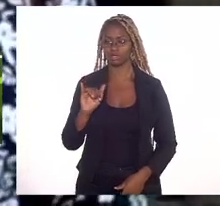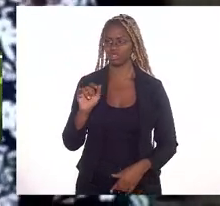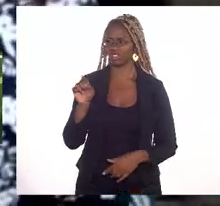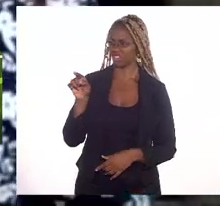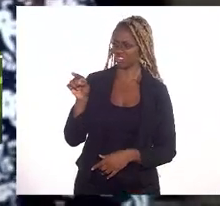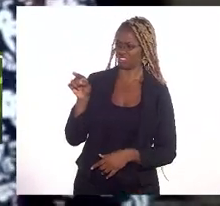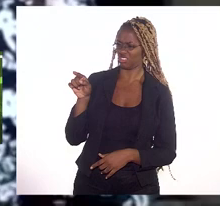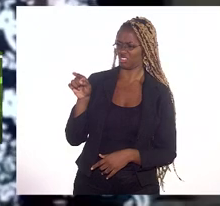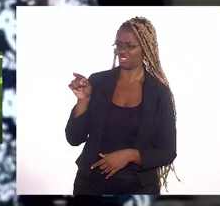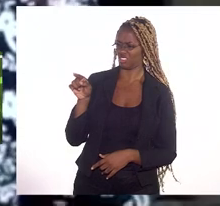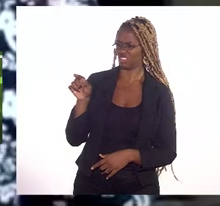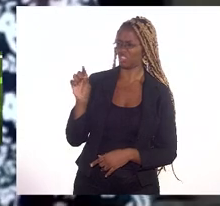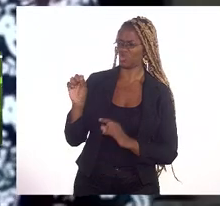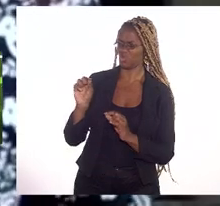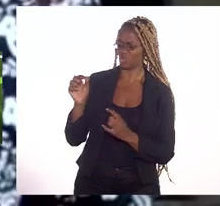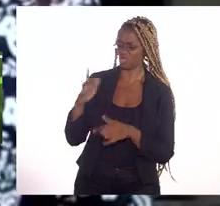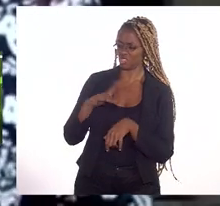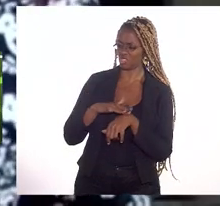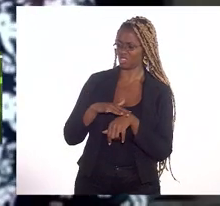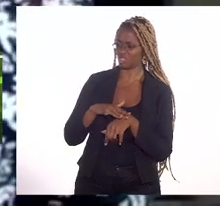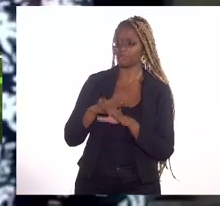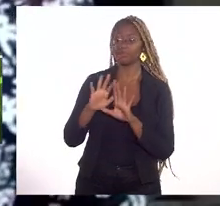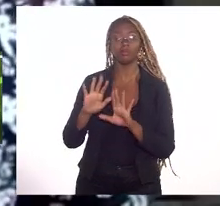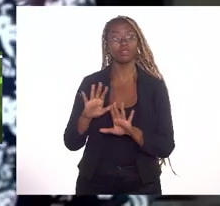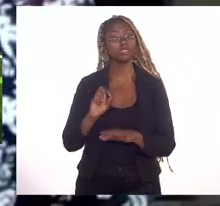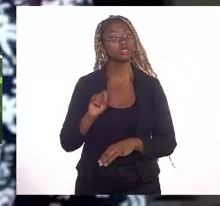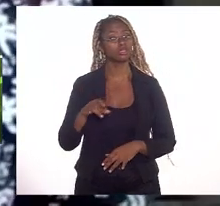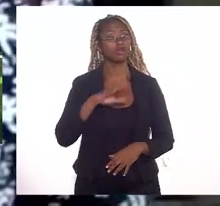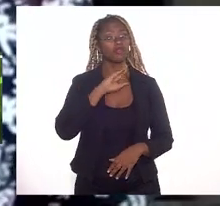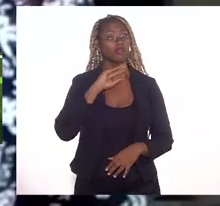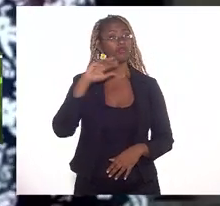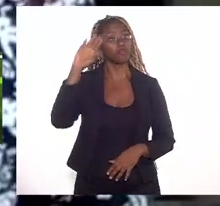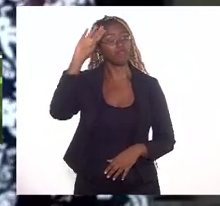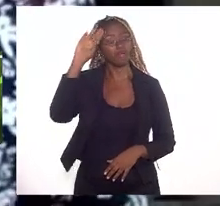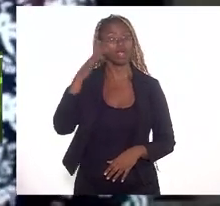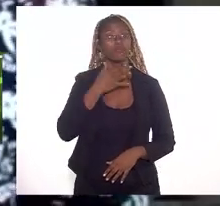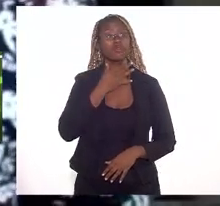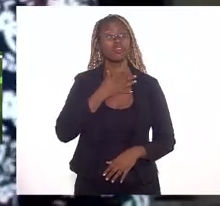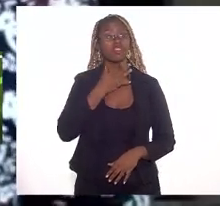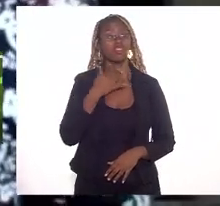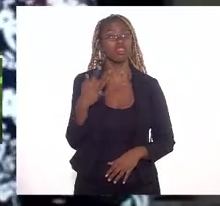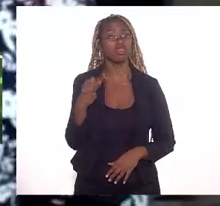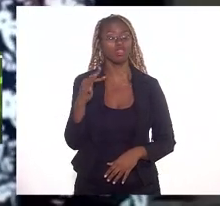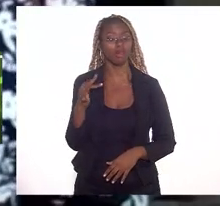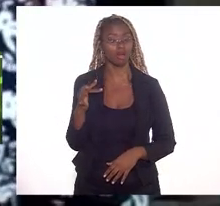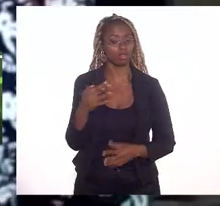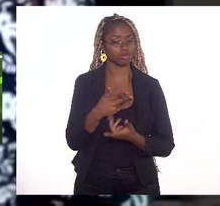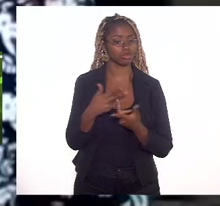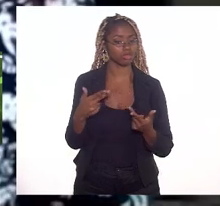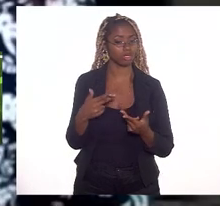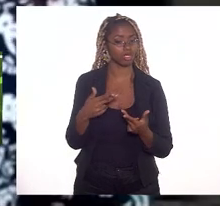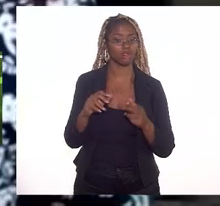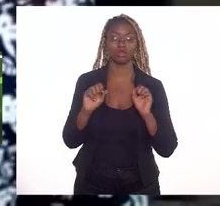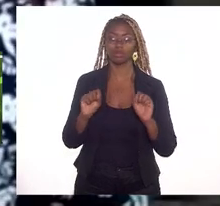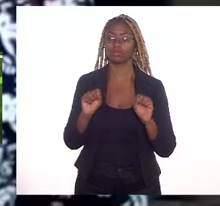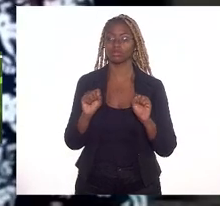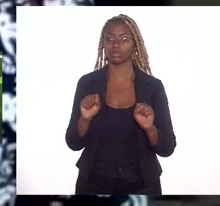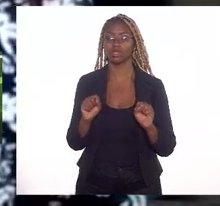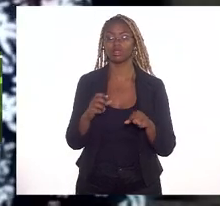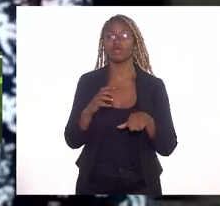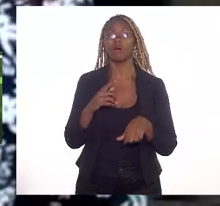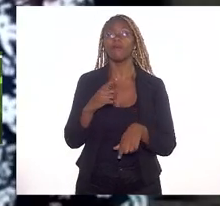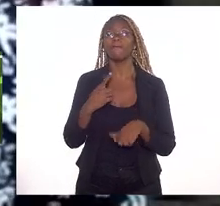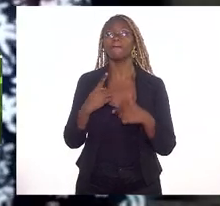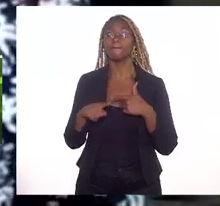ali, né? Mas se ele tivesse uma febre, uma infecção, uma dor de garganta, ele poderia entrar numa crise adrenal e uma